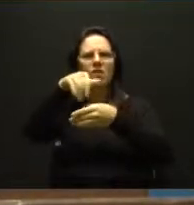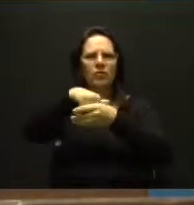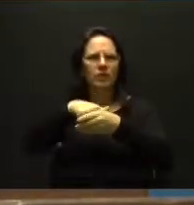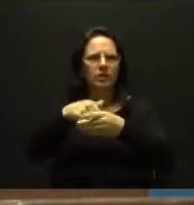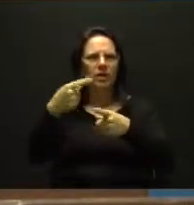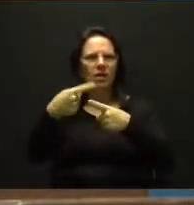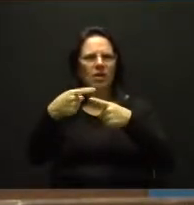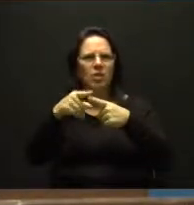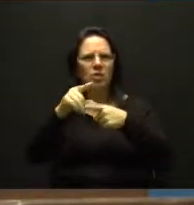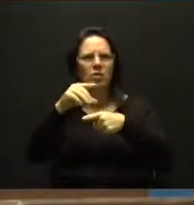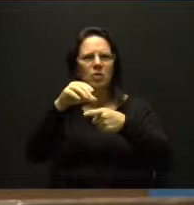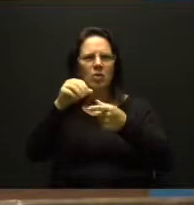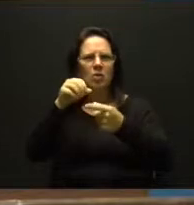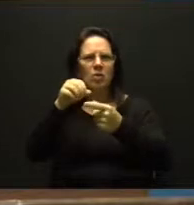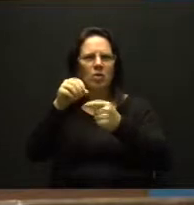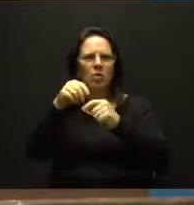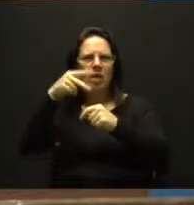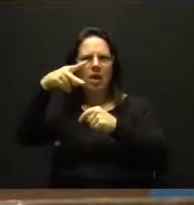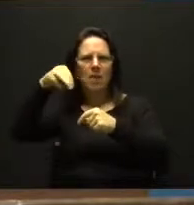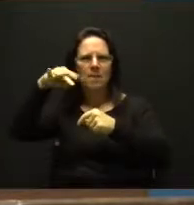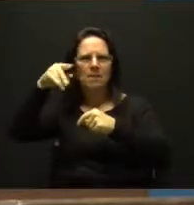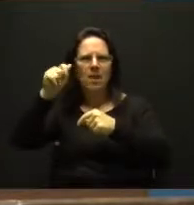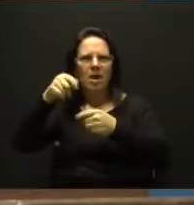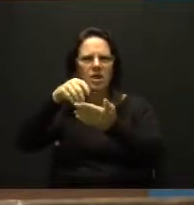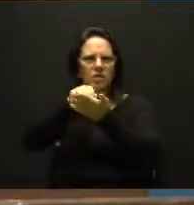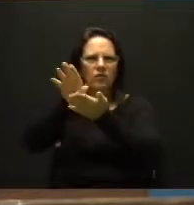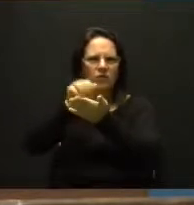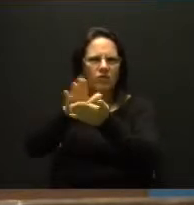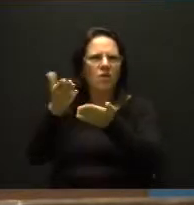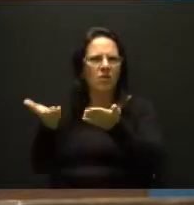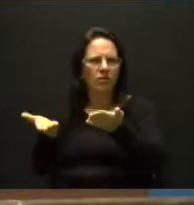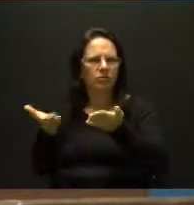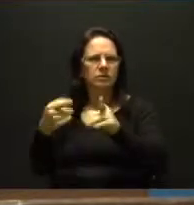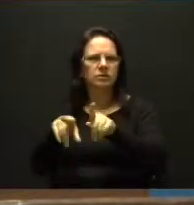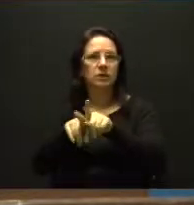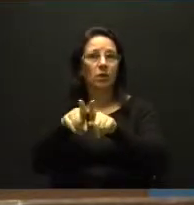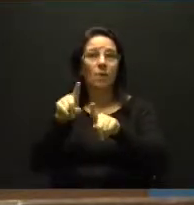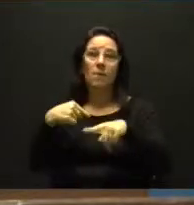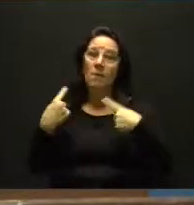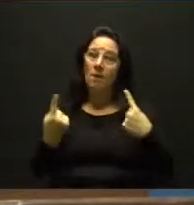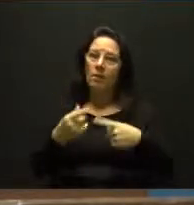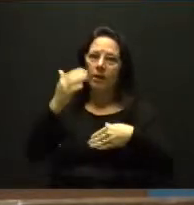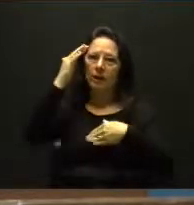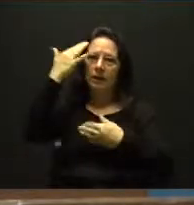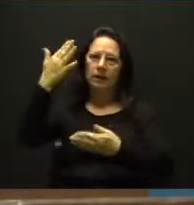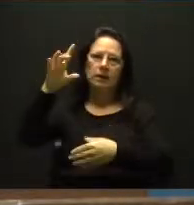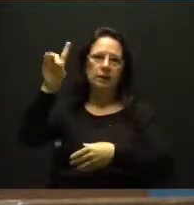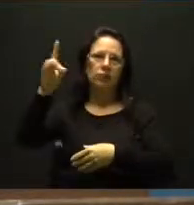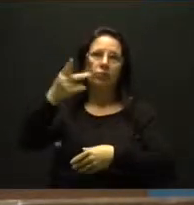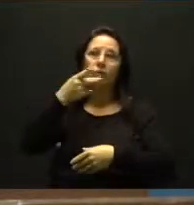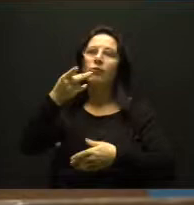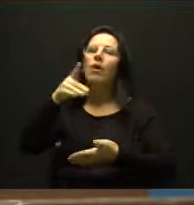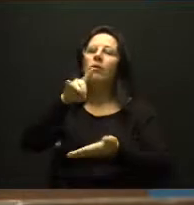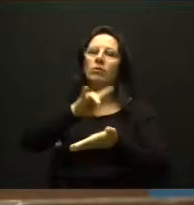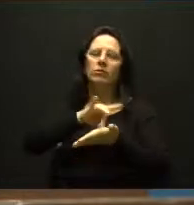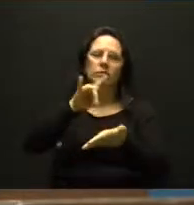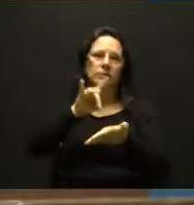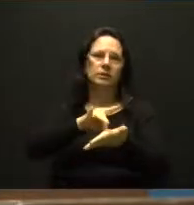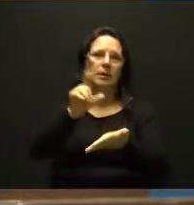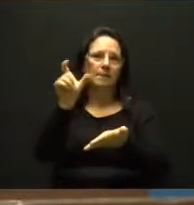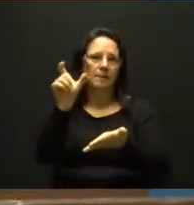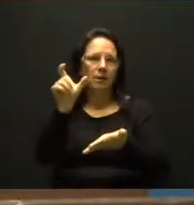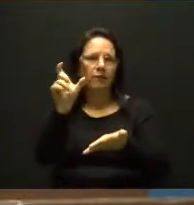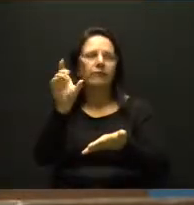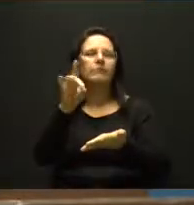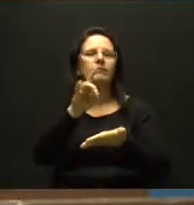questão da cassação da máfia vou falar uma coisa para você lembra eu graças a deus eu tenho palavra ea palavra ela vale